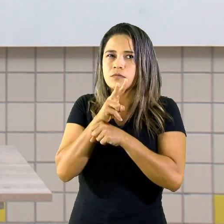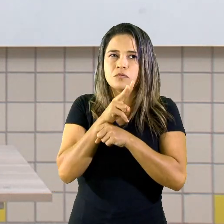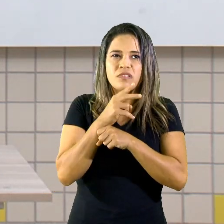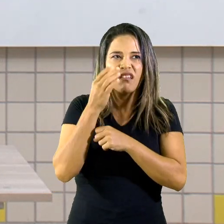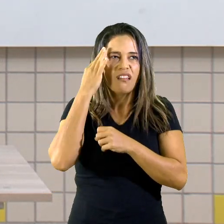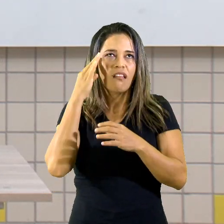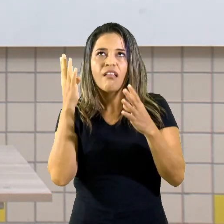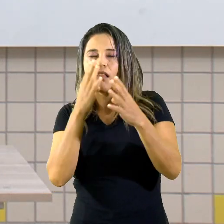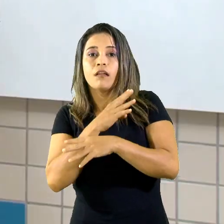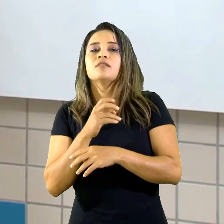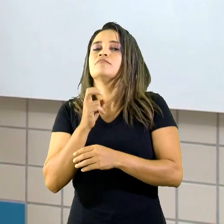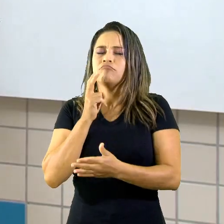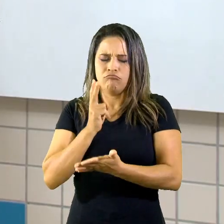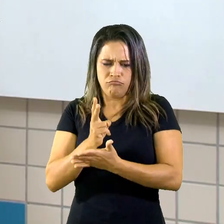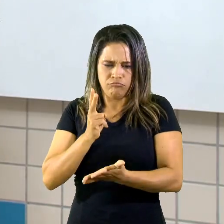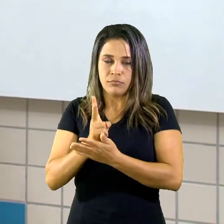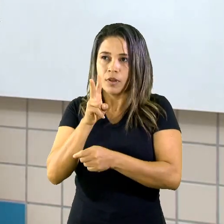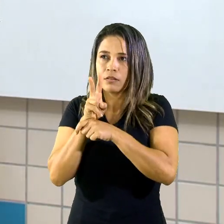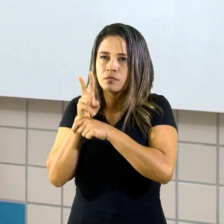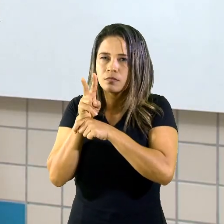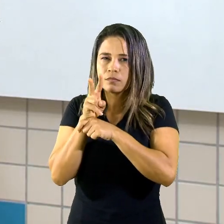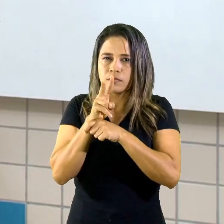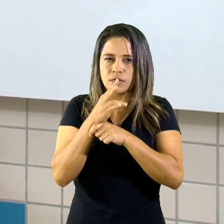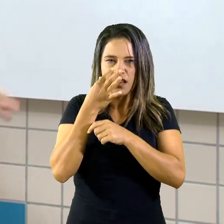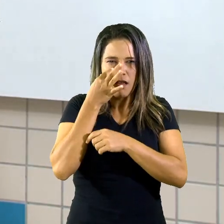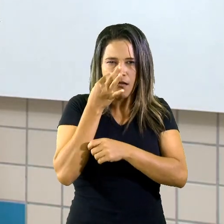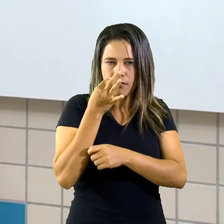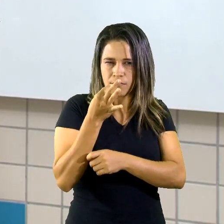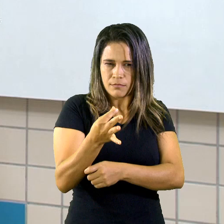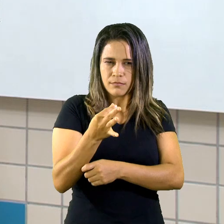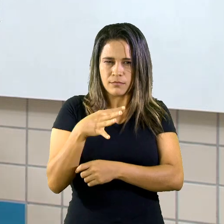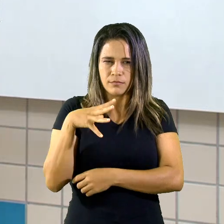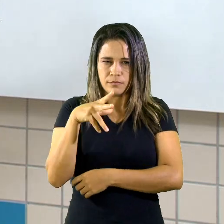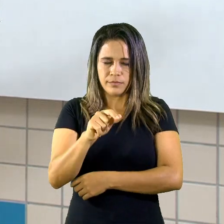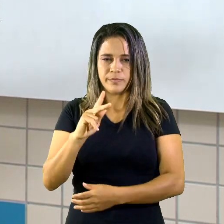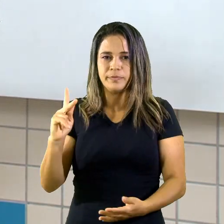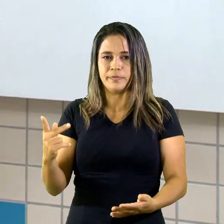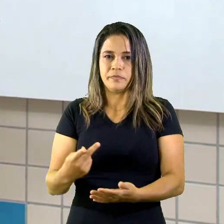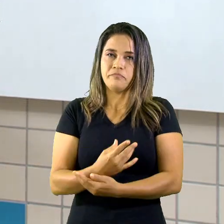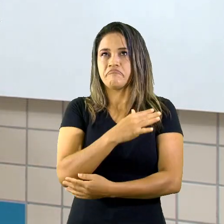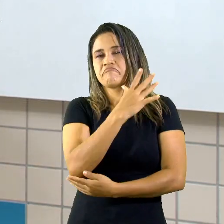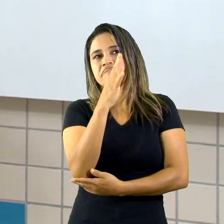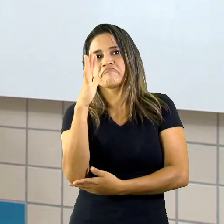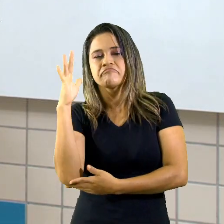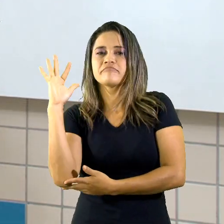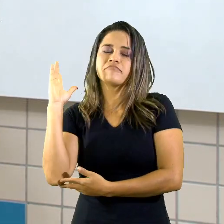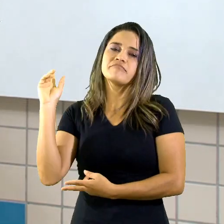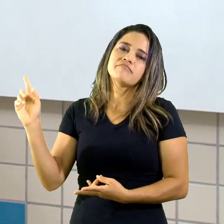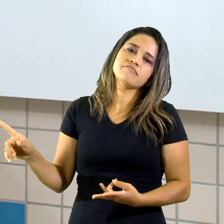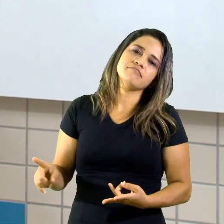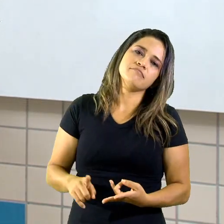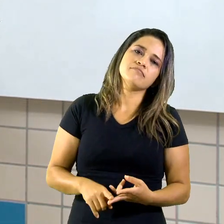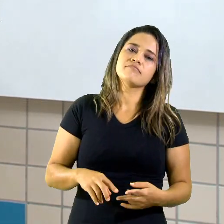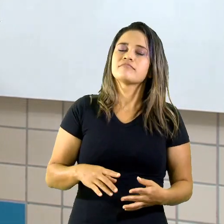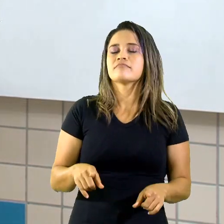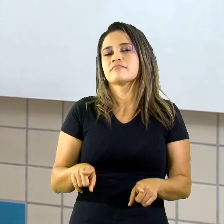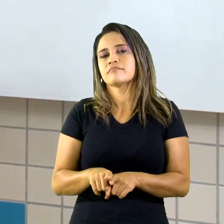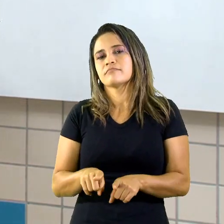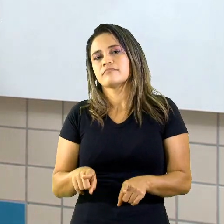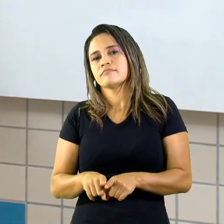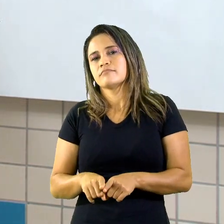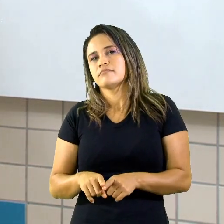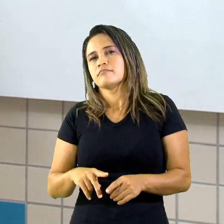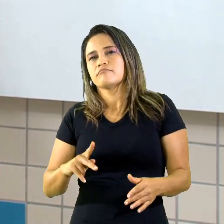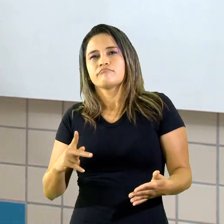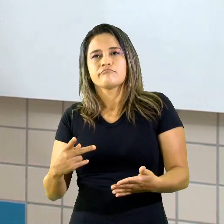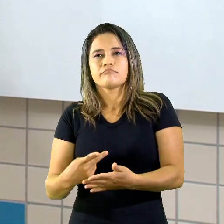Fica atento a tudo. E essa atenção sobre as coisas que estão acontecendo na natureza, né? Sobre coisas que